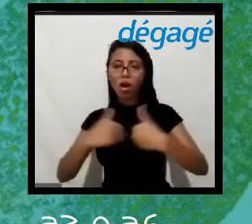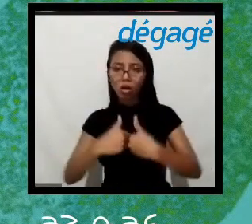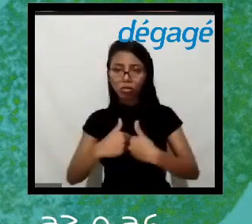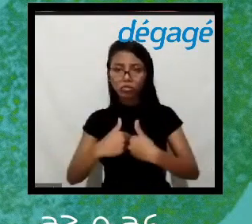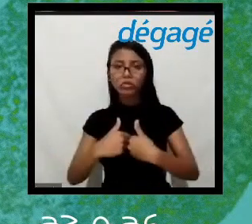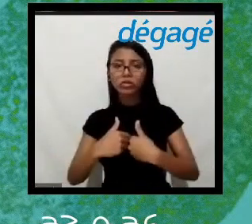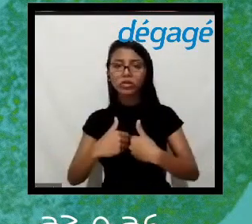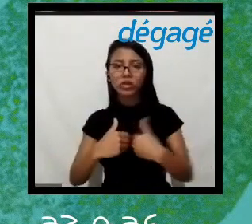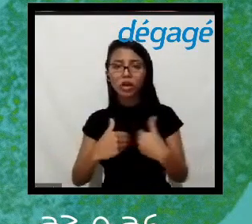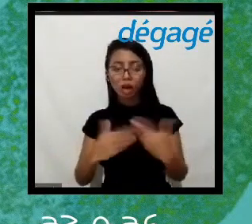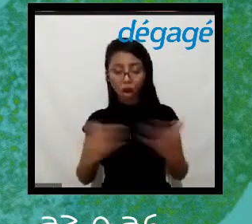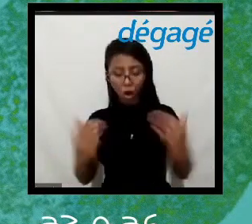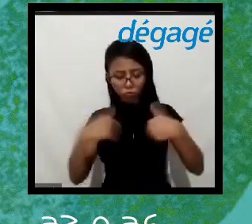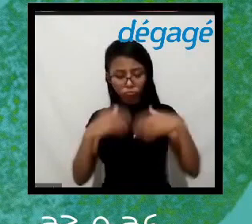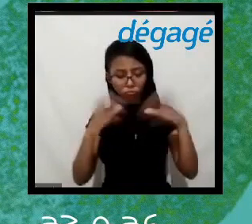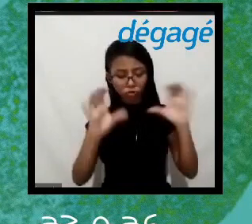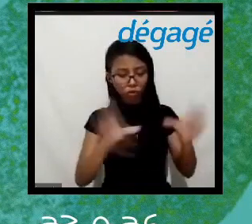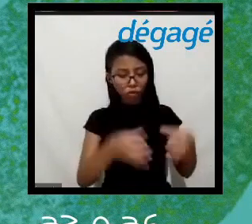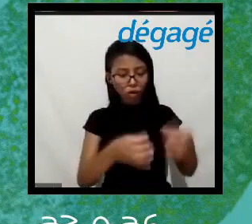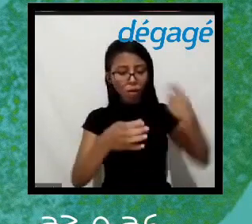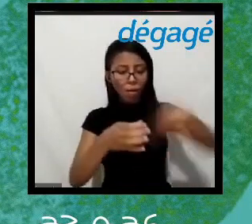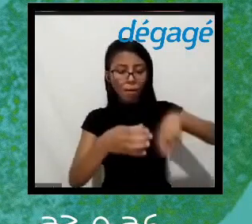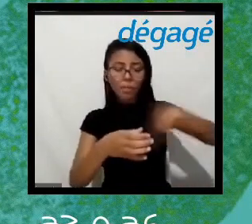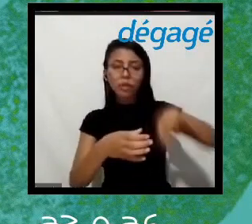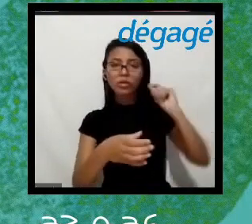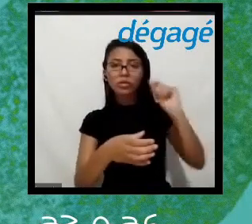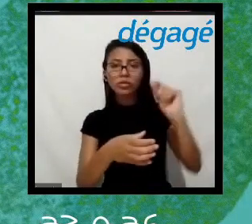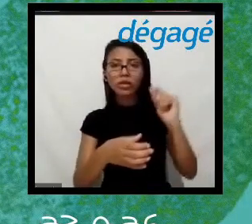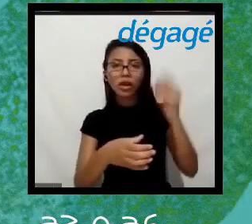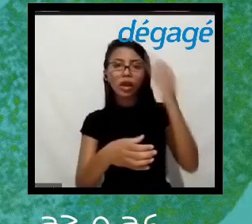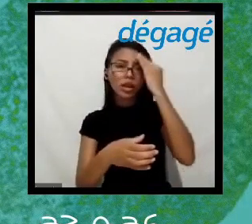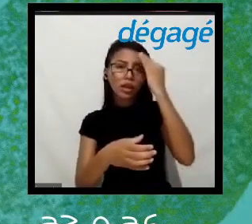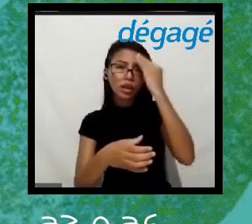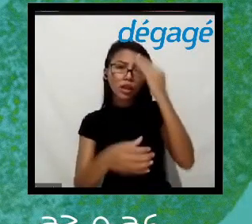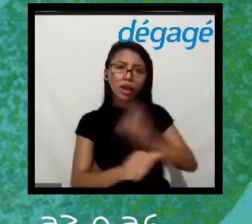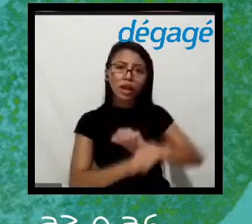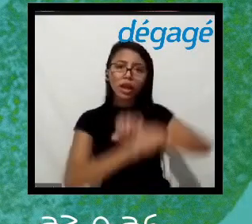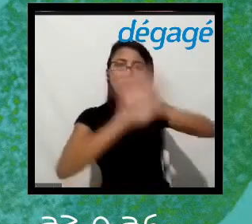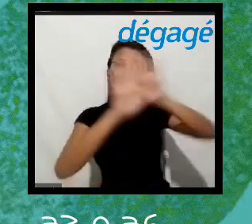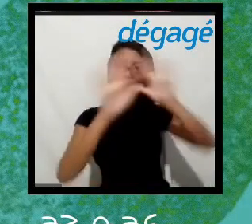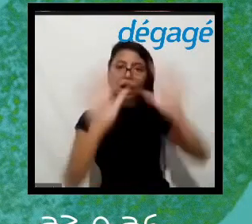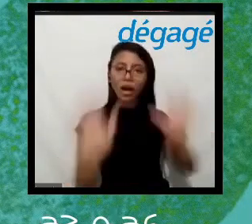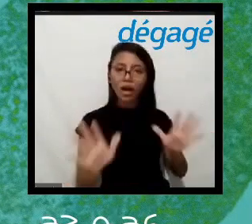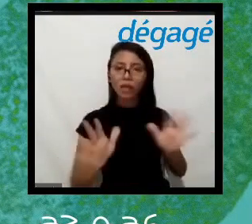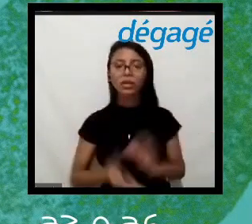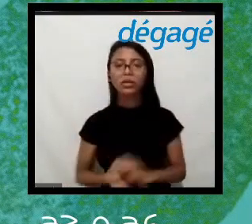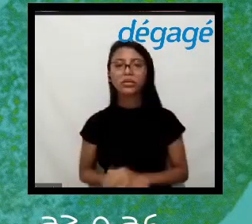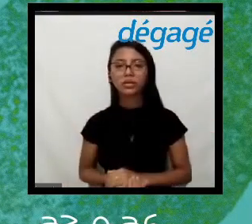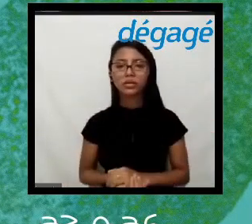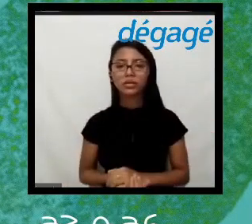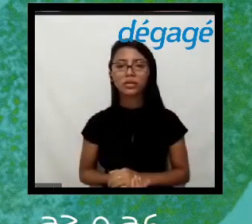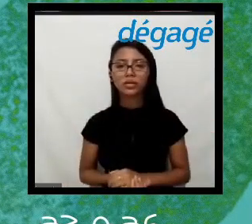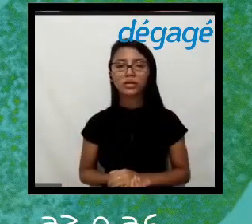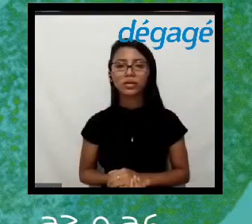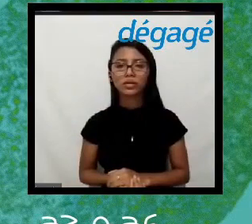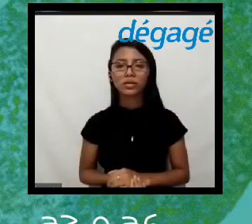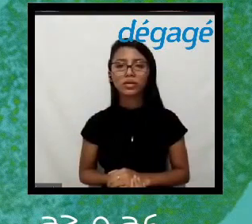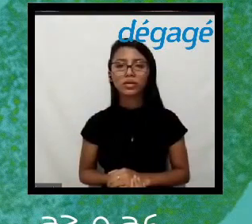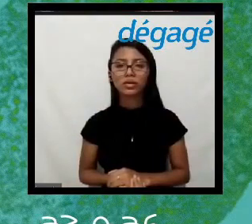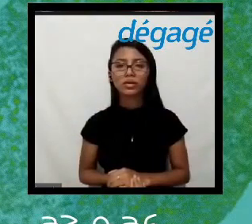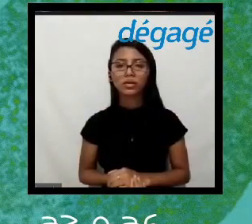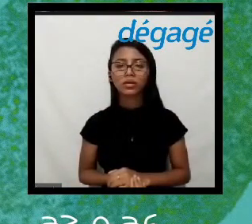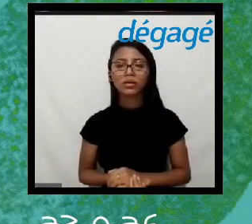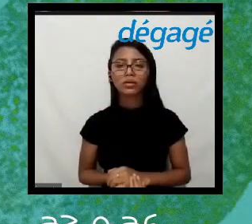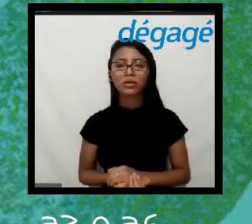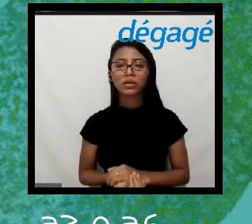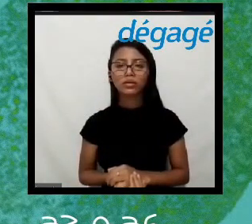com os conhecimentos que essa mesma sociedade produz e que deve ser sobre todo mundo. a escola, a universidade, elas precisam ser aliadas